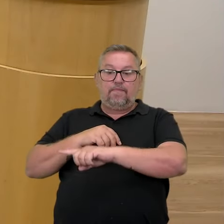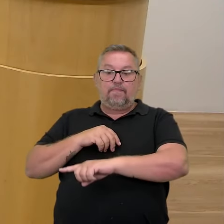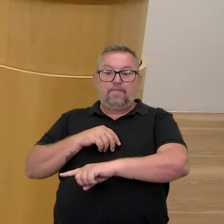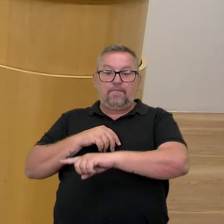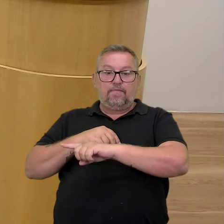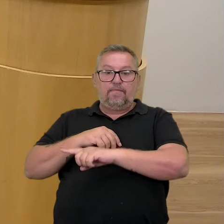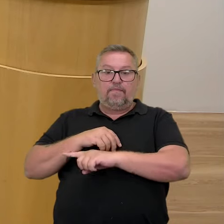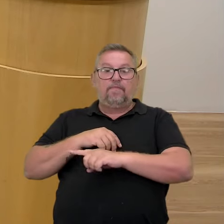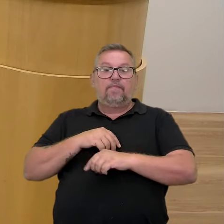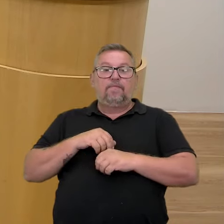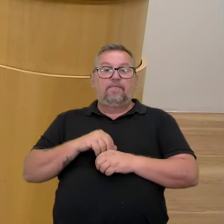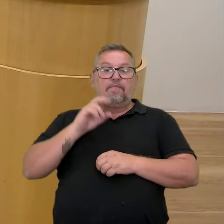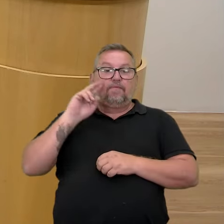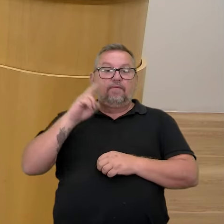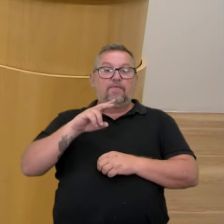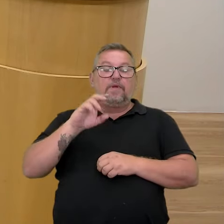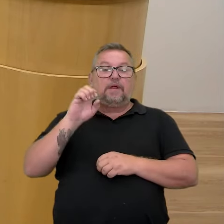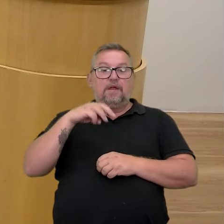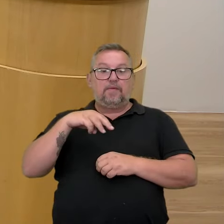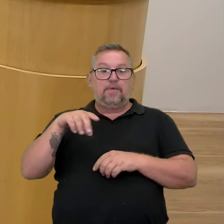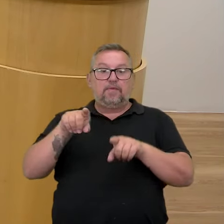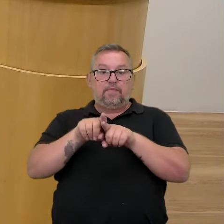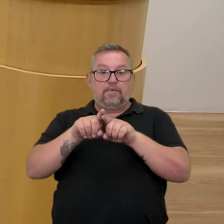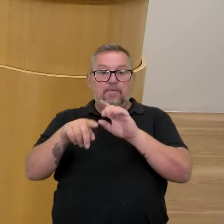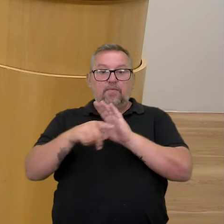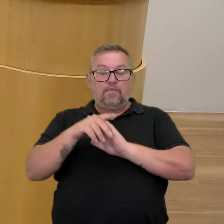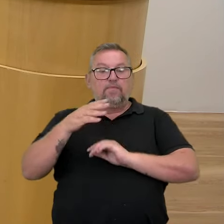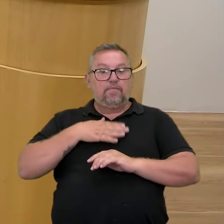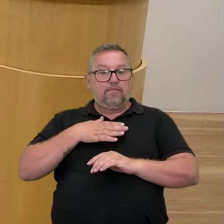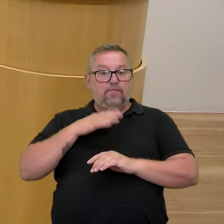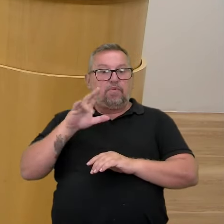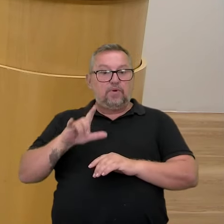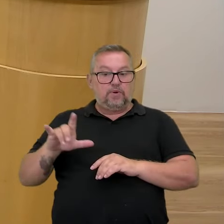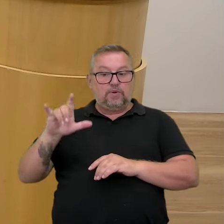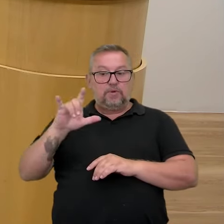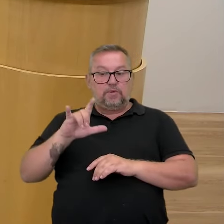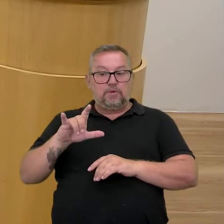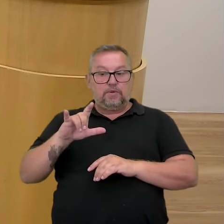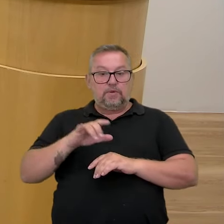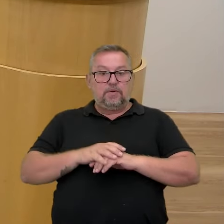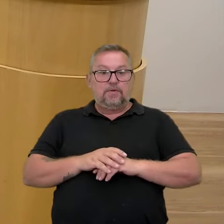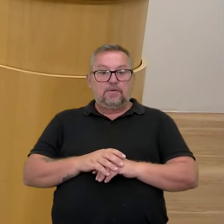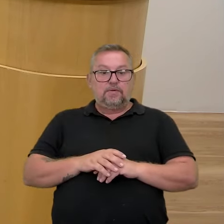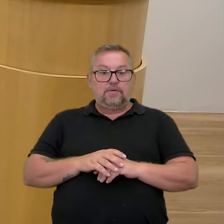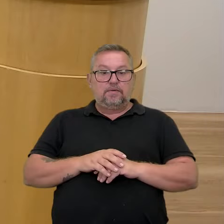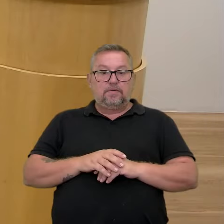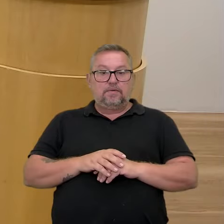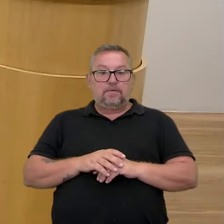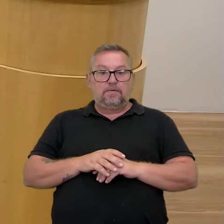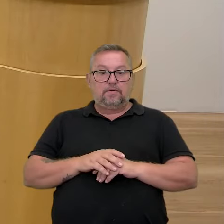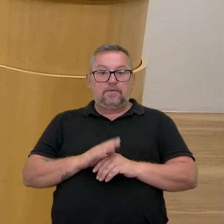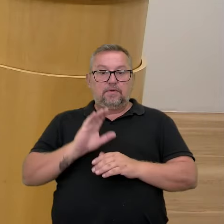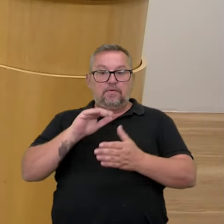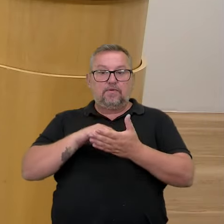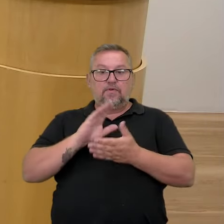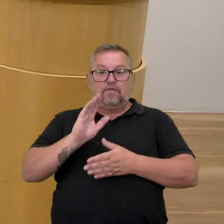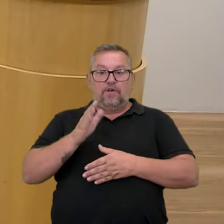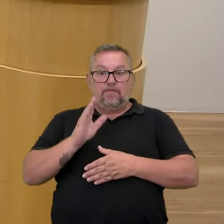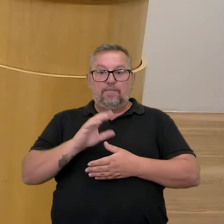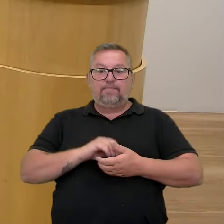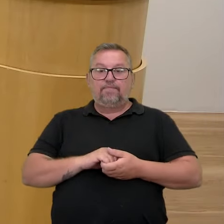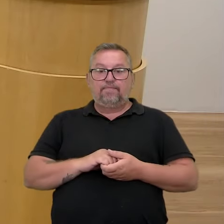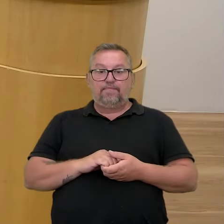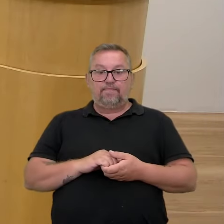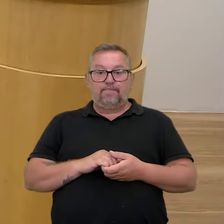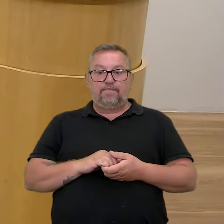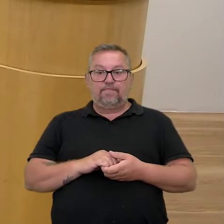Portuguesa CMSP_EM é o meu Instagram, para você conversar comigo a respeito. Professora Juliana, um grande abraço. Valeu. Estamos daqui a pouco. Agora.